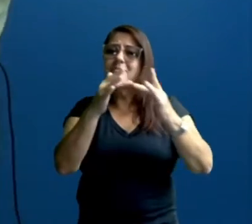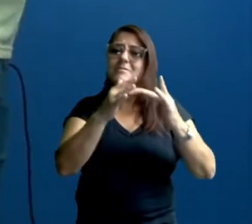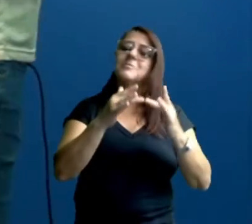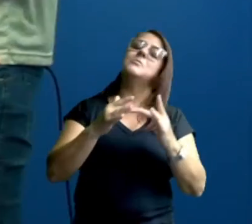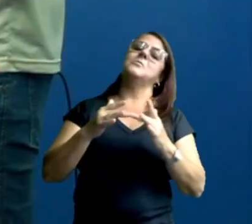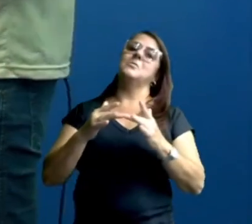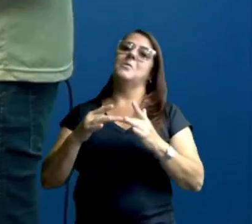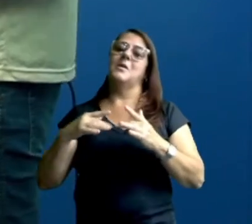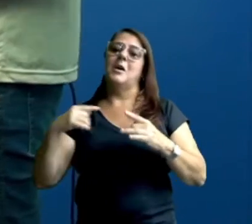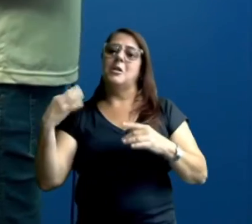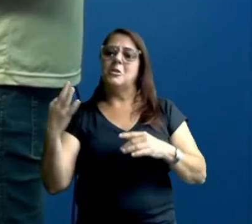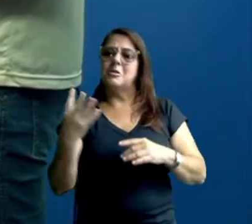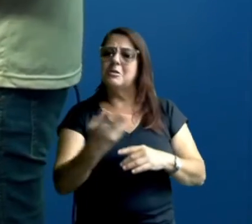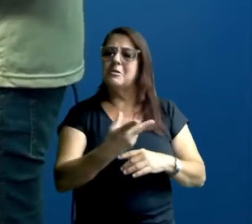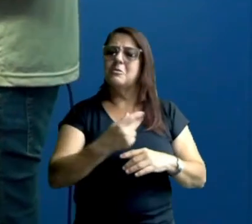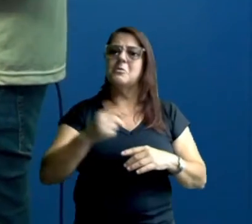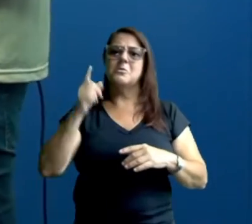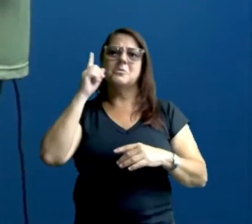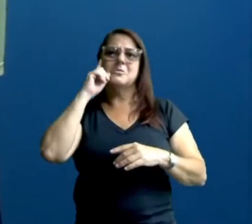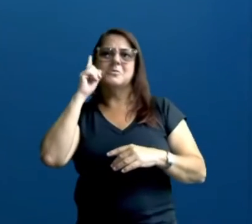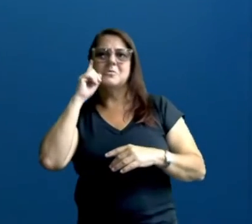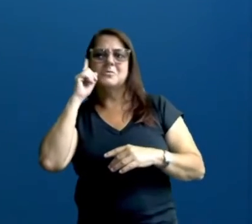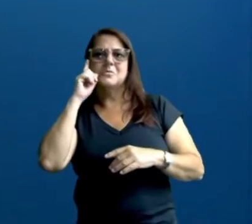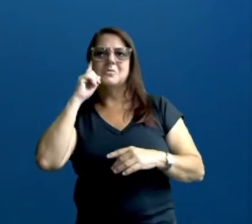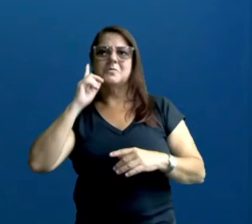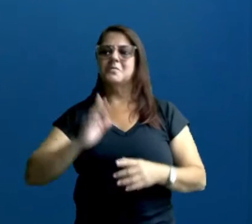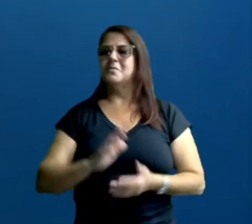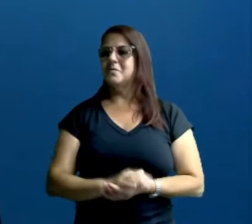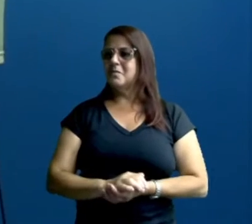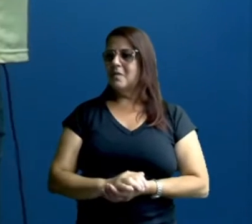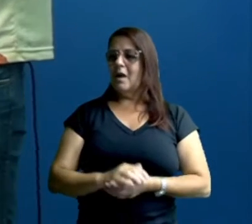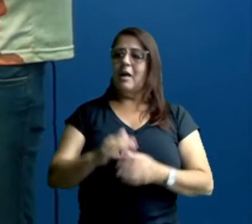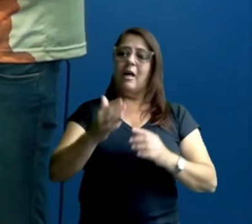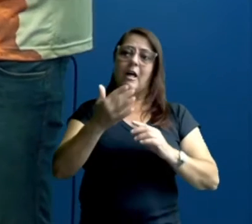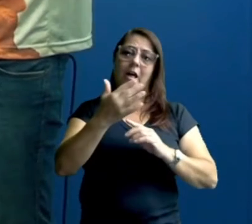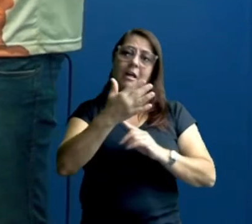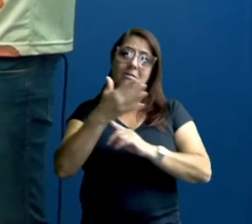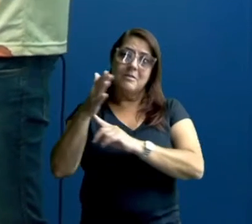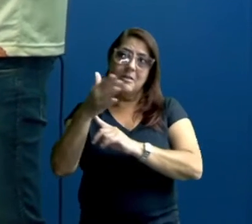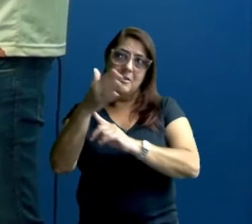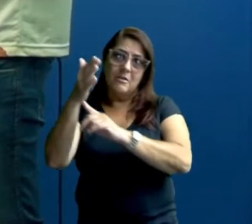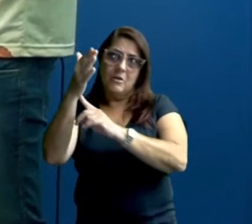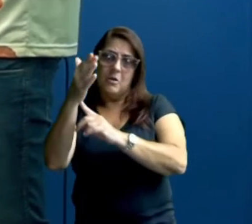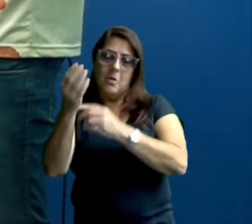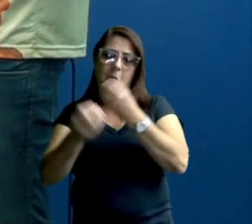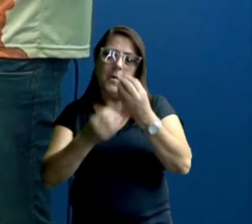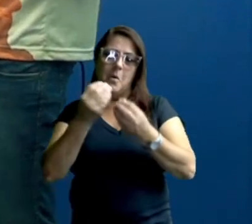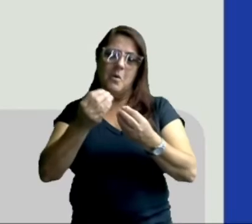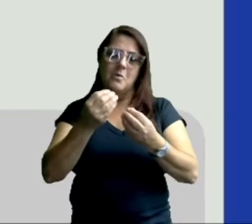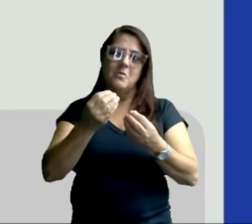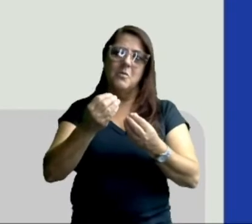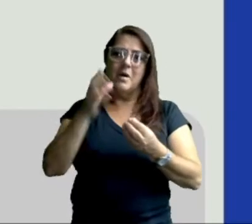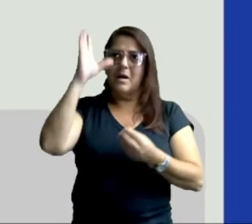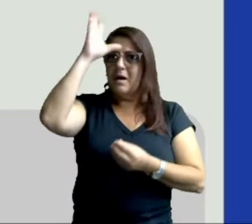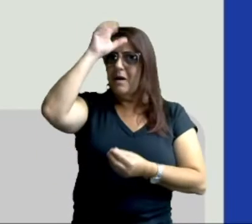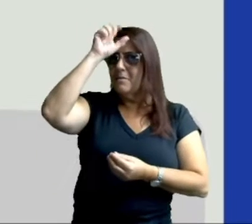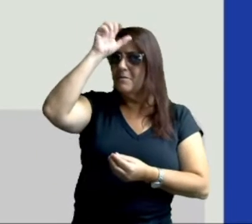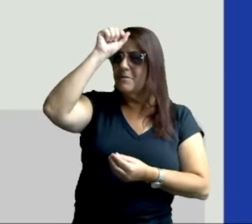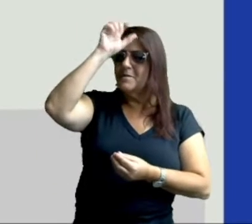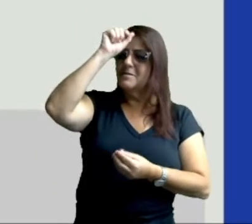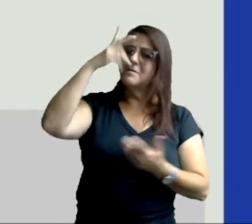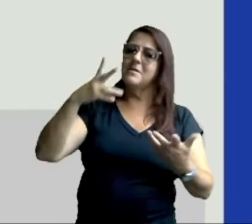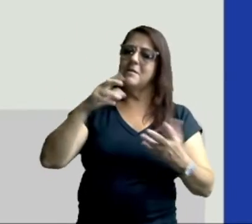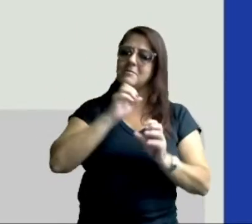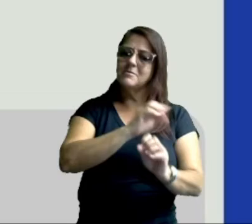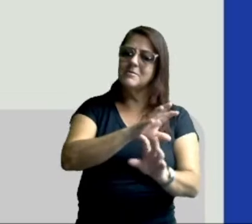associada a todo momento na nossa vida. A tecnologia ela mudou a forma de aprender e